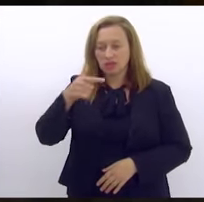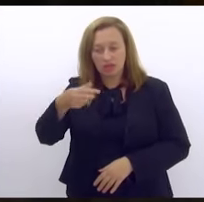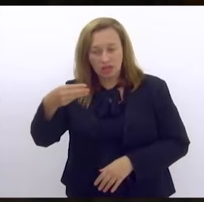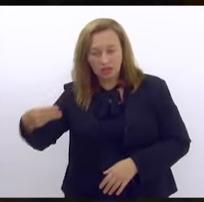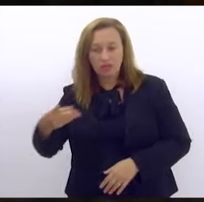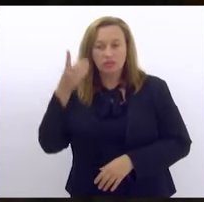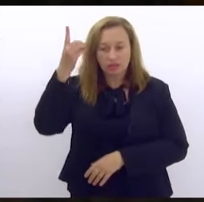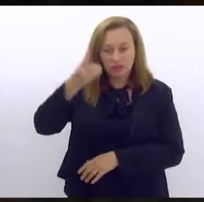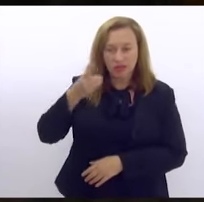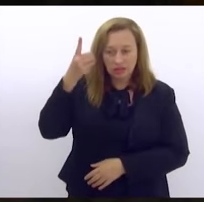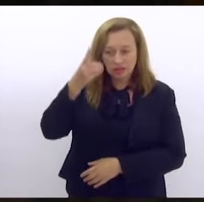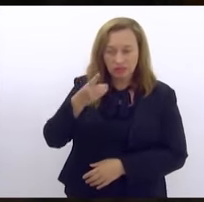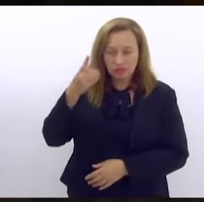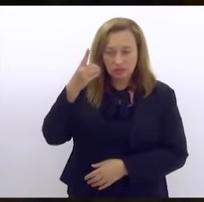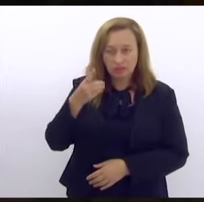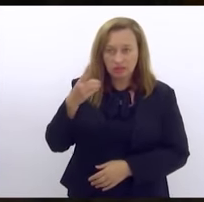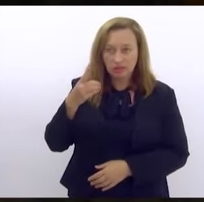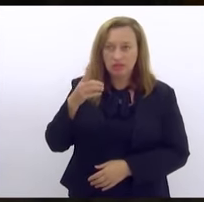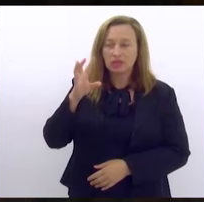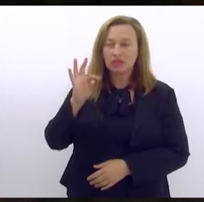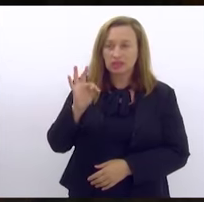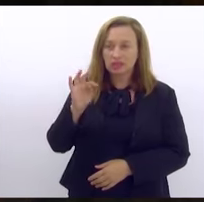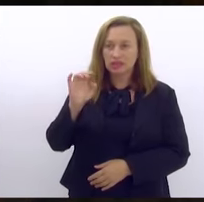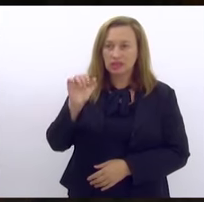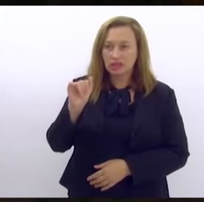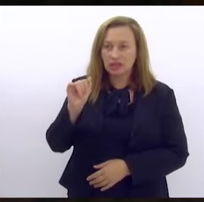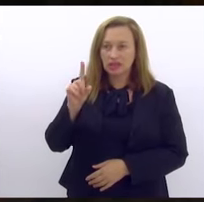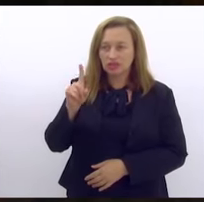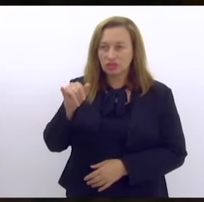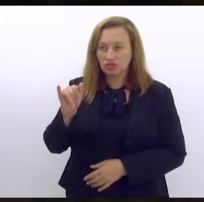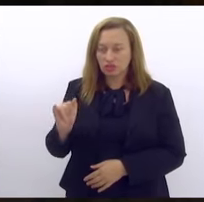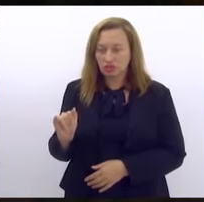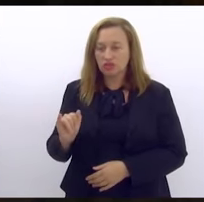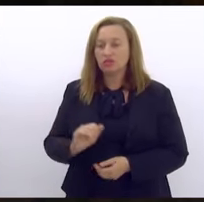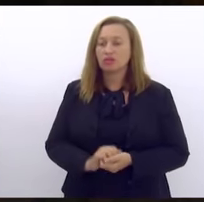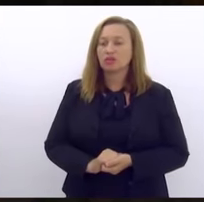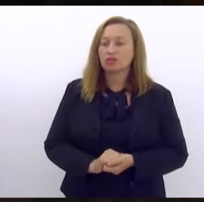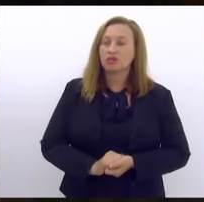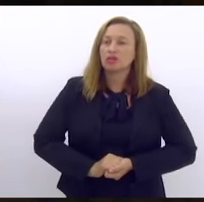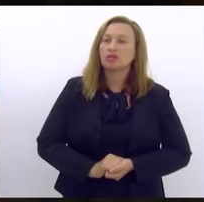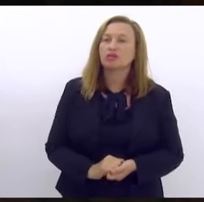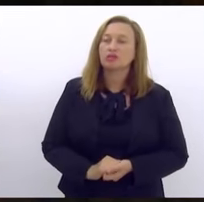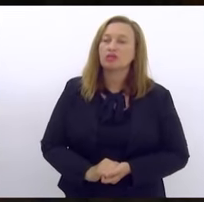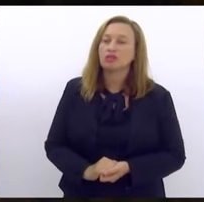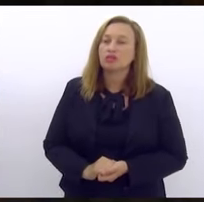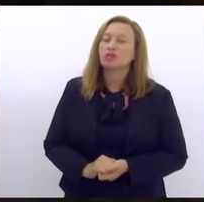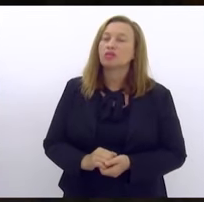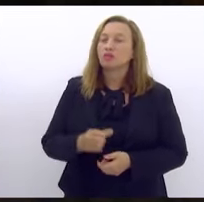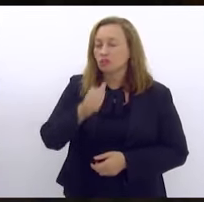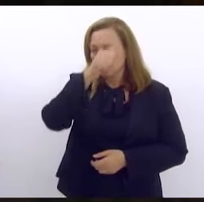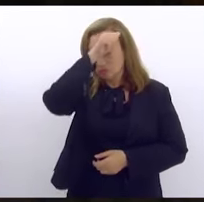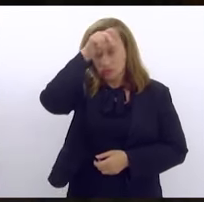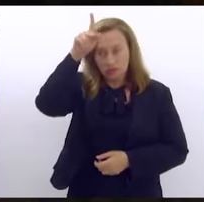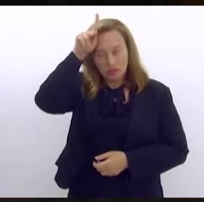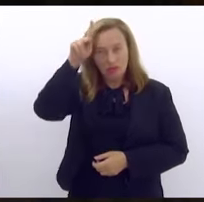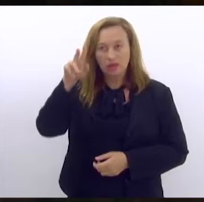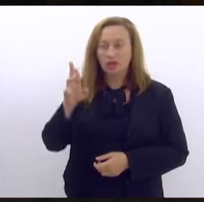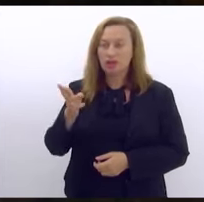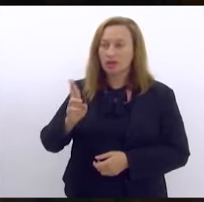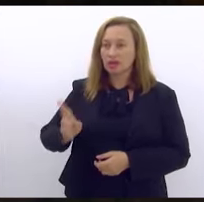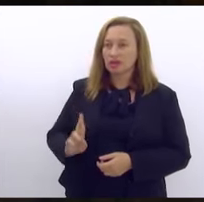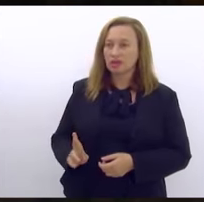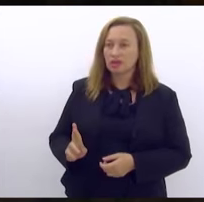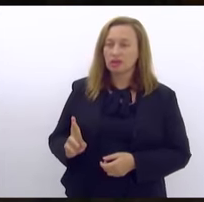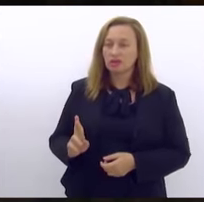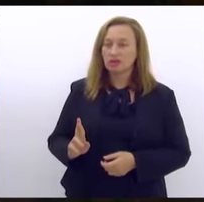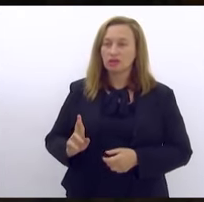487/2023, de autoria do deputado Tandy Vieira, que confere ao município de Resende o título